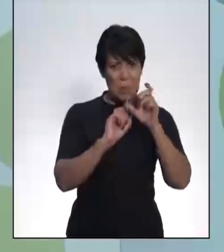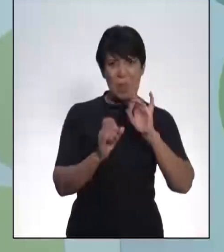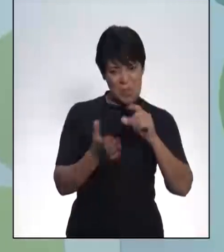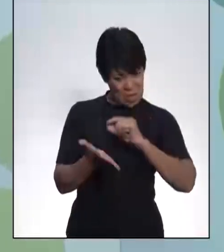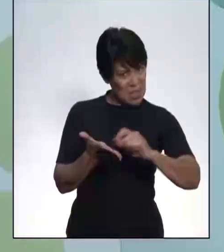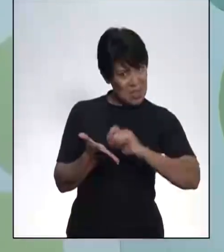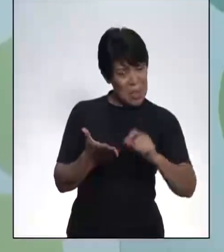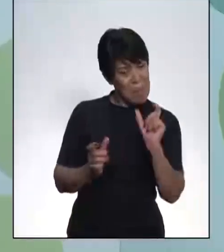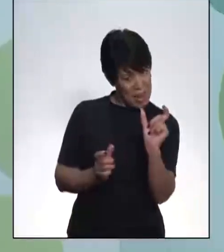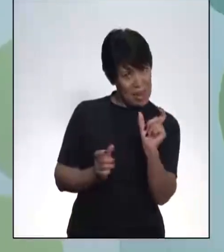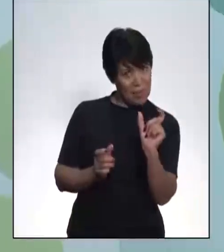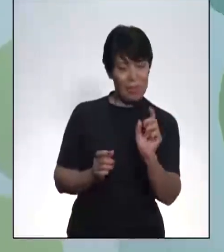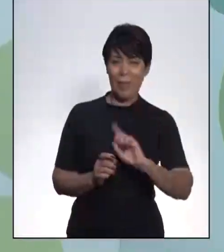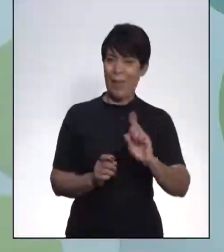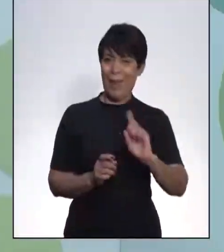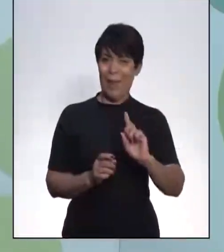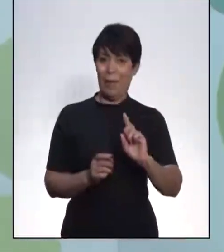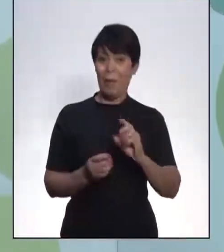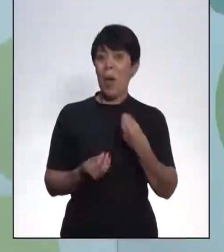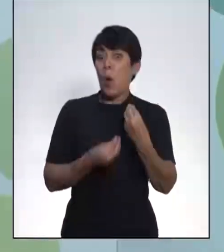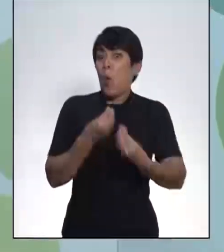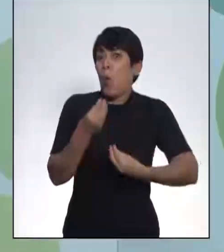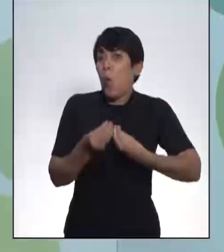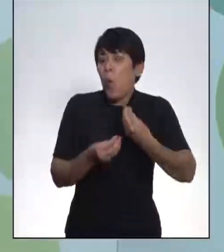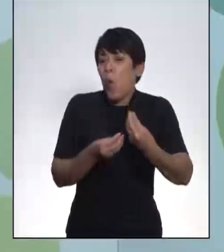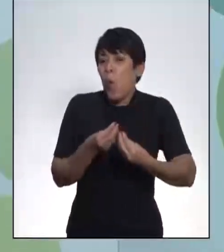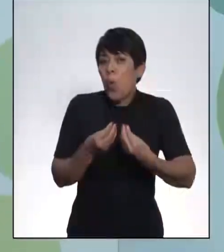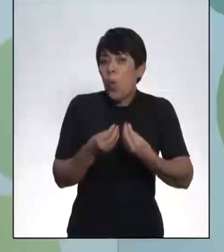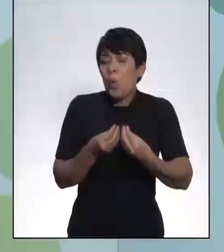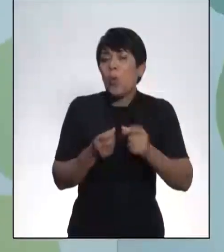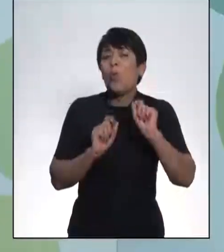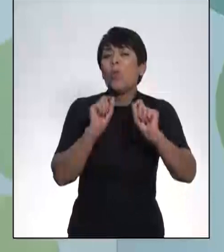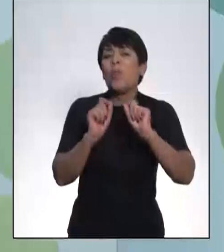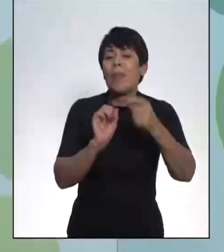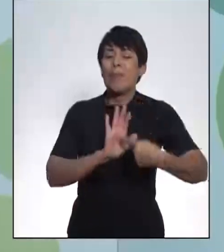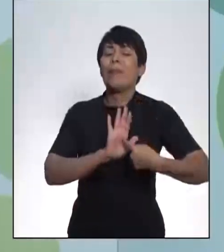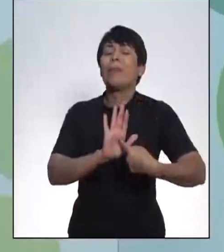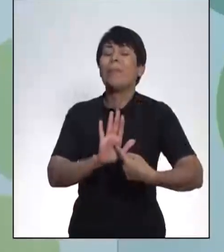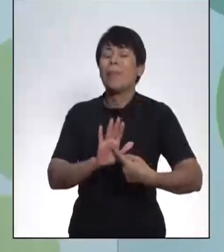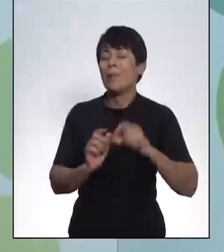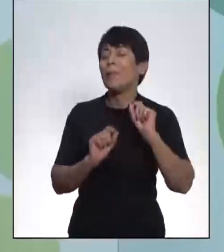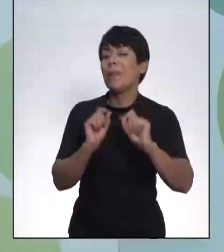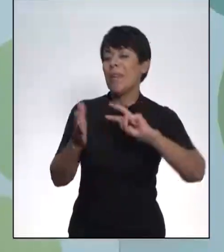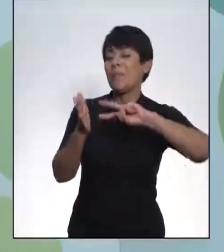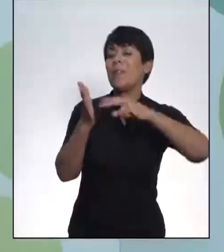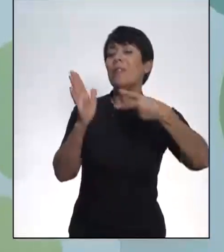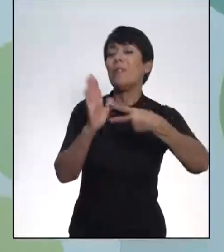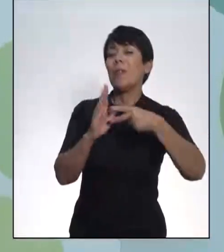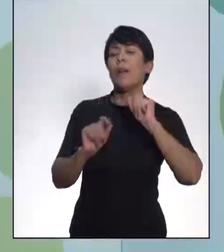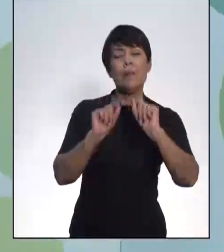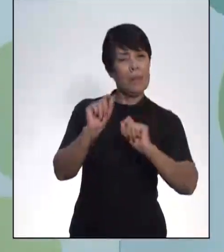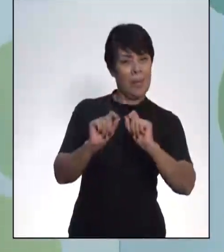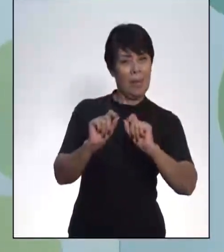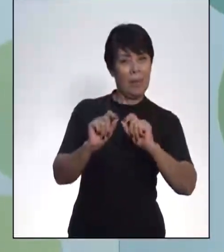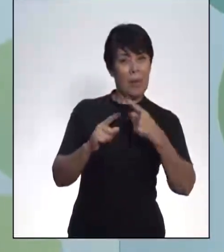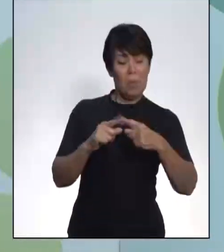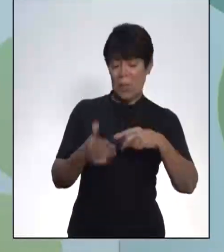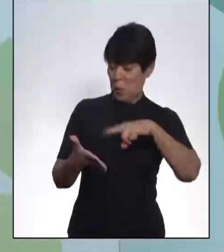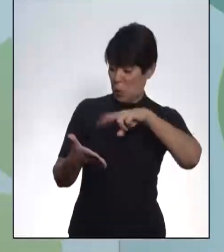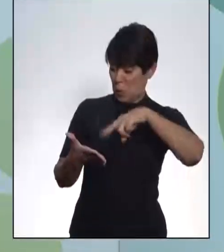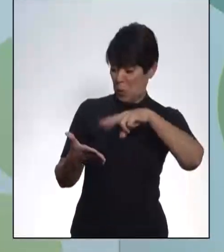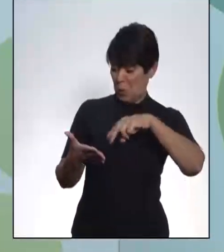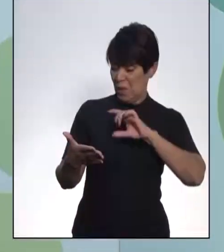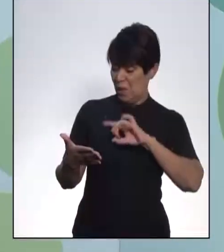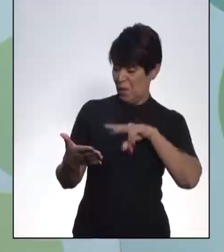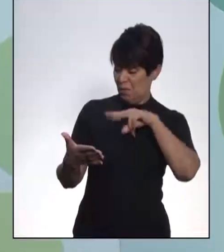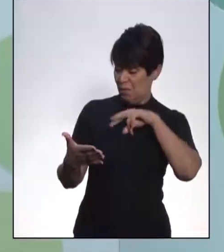preocupa com como ele escreve. É o como ele escreve também. E é por isso que você vai mal na interpretação. Porque quando você vai interpretar, você só lê o que ele escreveu.